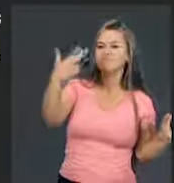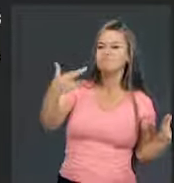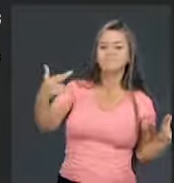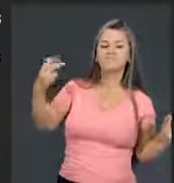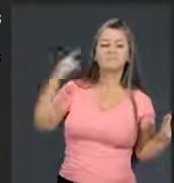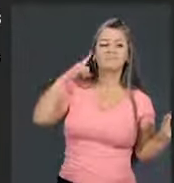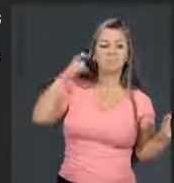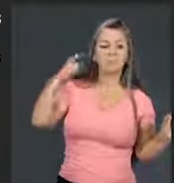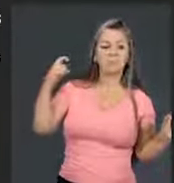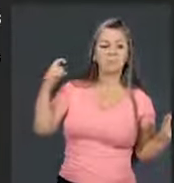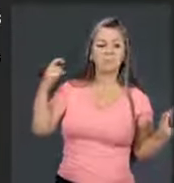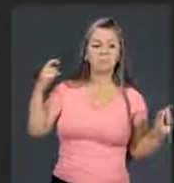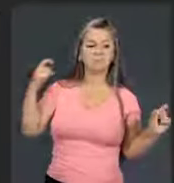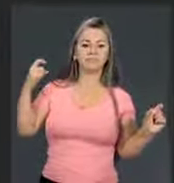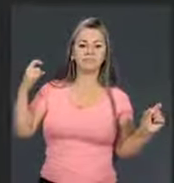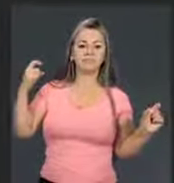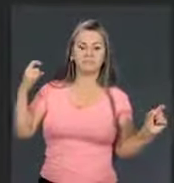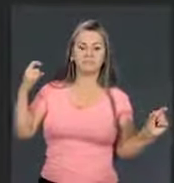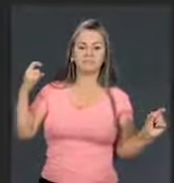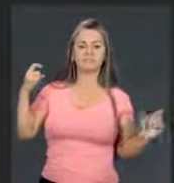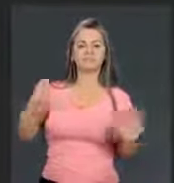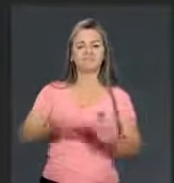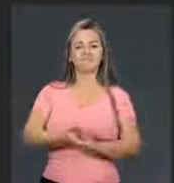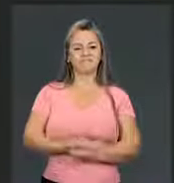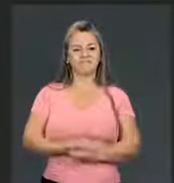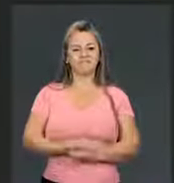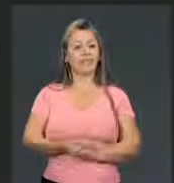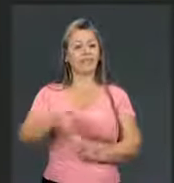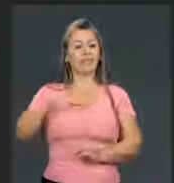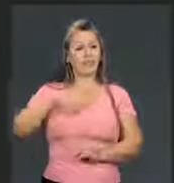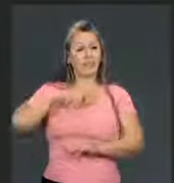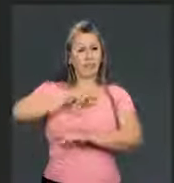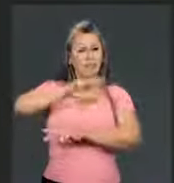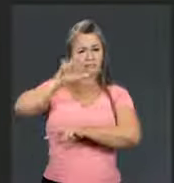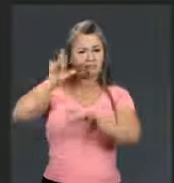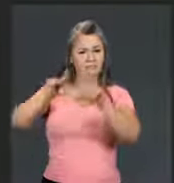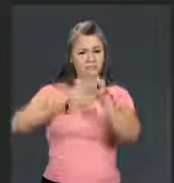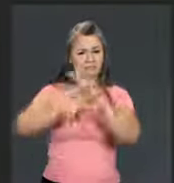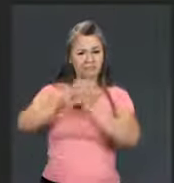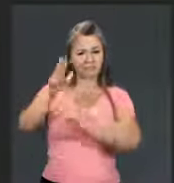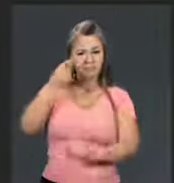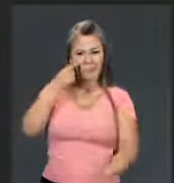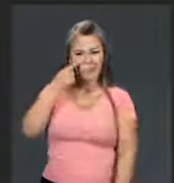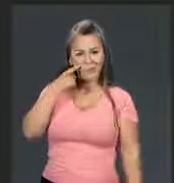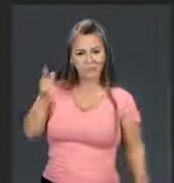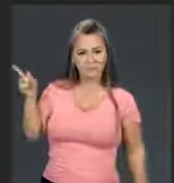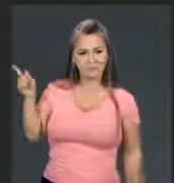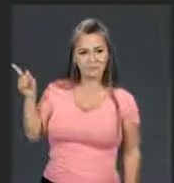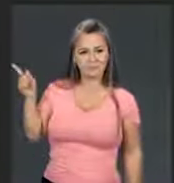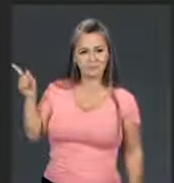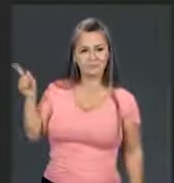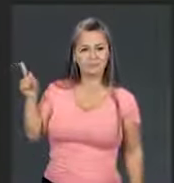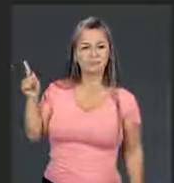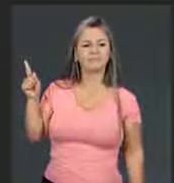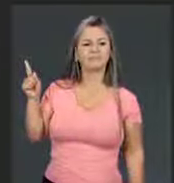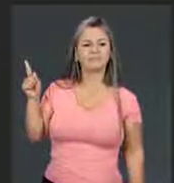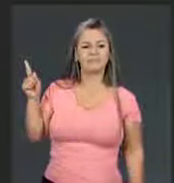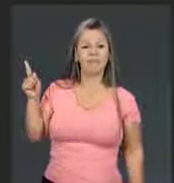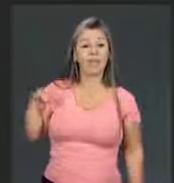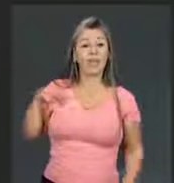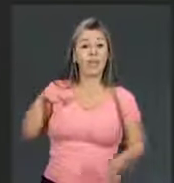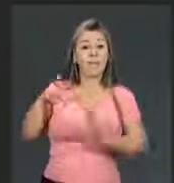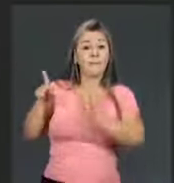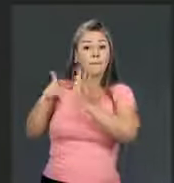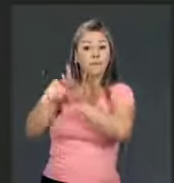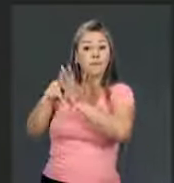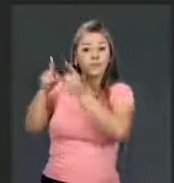sonora. Podemos ter ainda os resistores. Resistores são um tipo específico